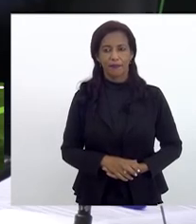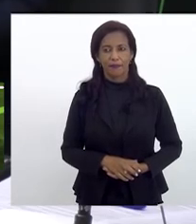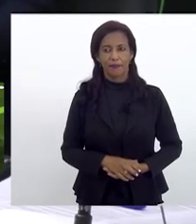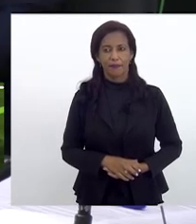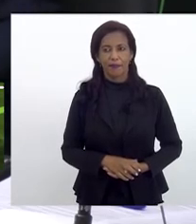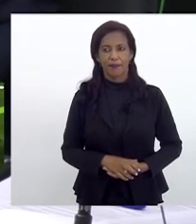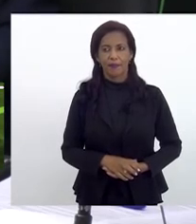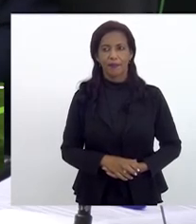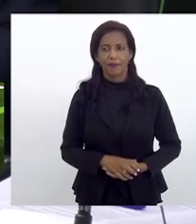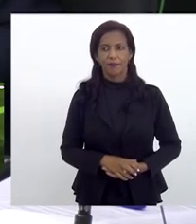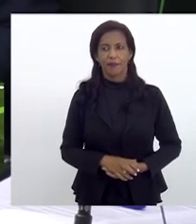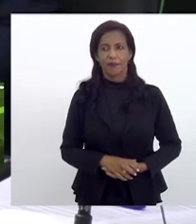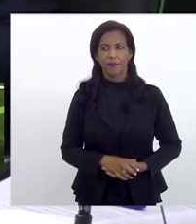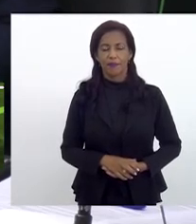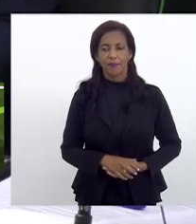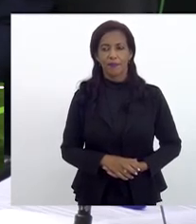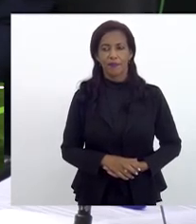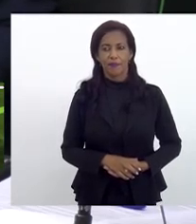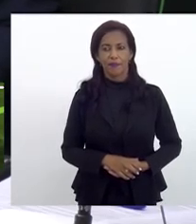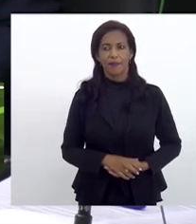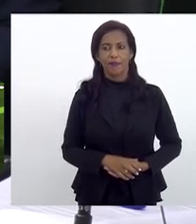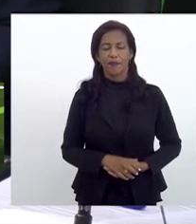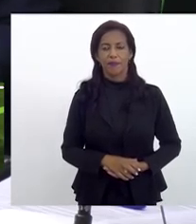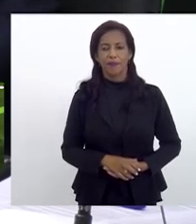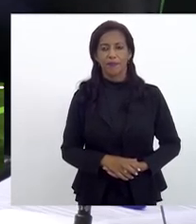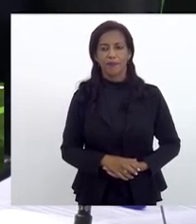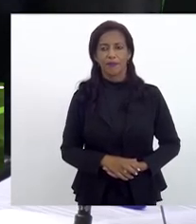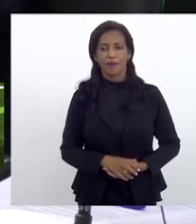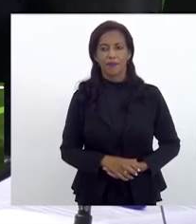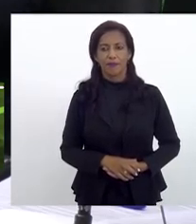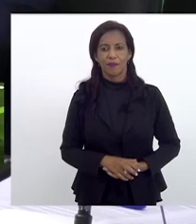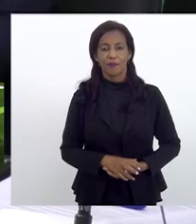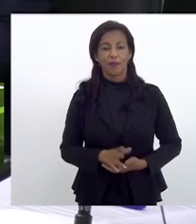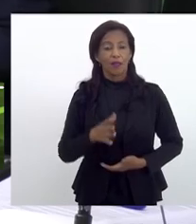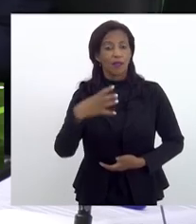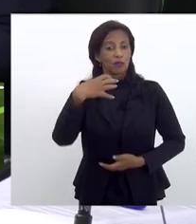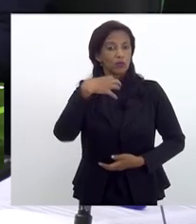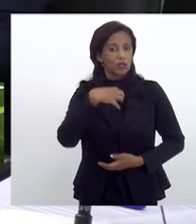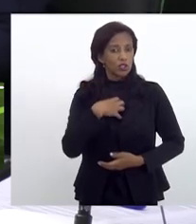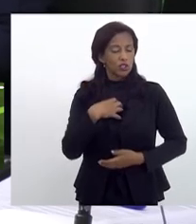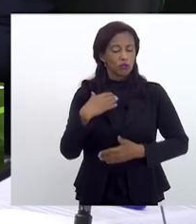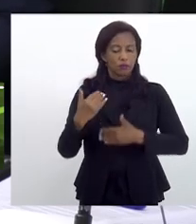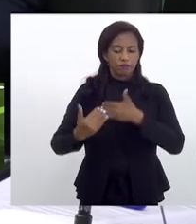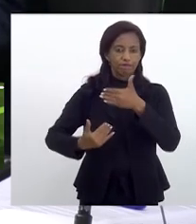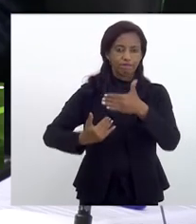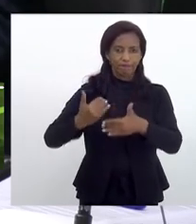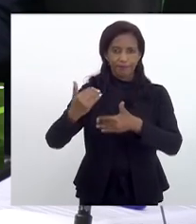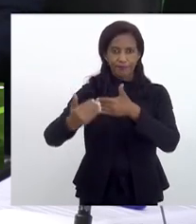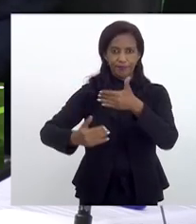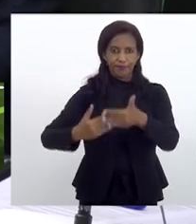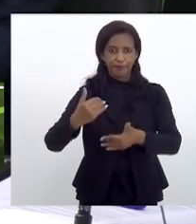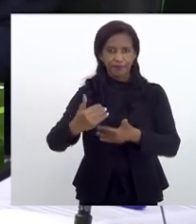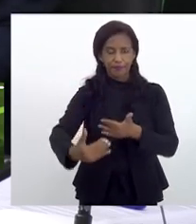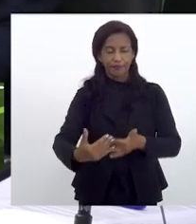sentido Está funcionando De avançar De avançar